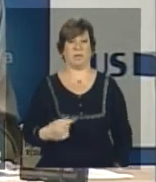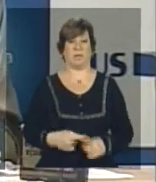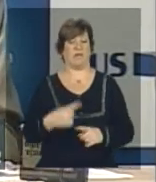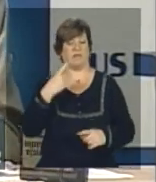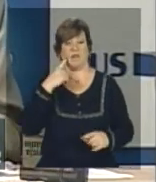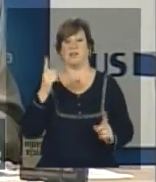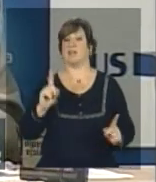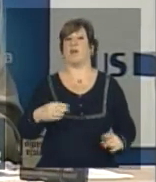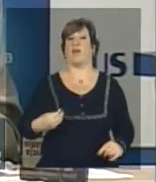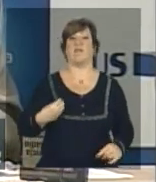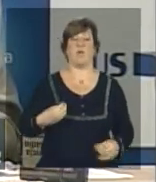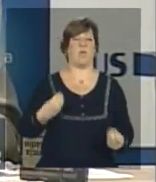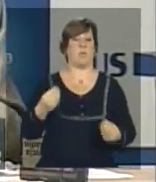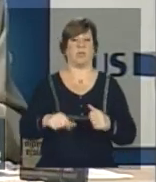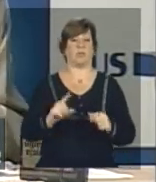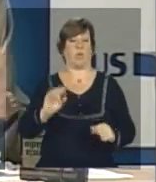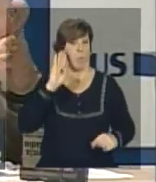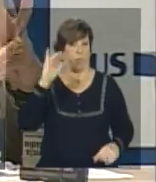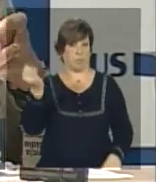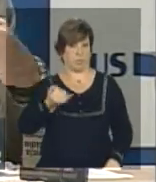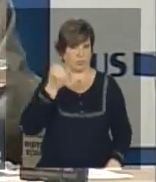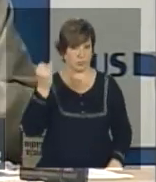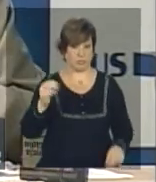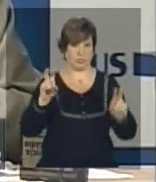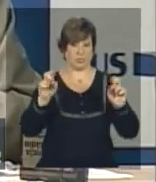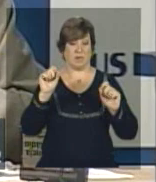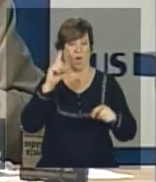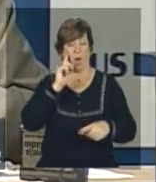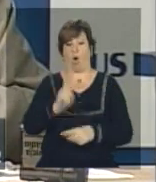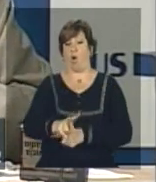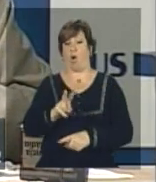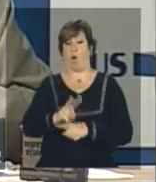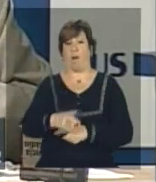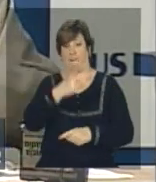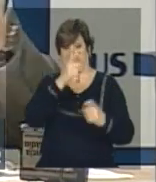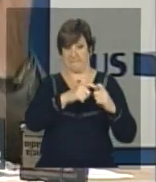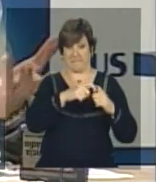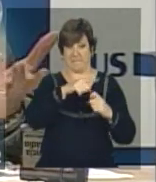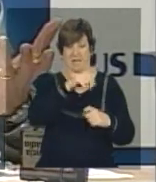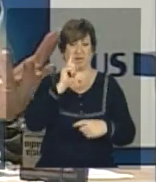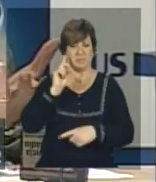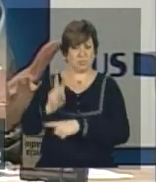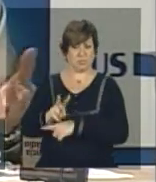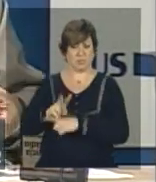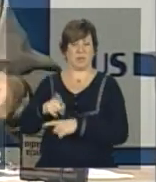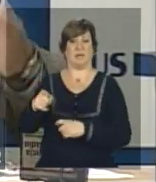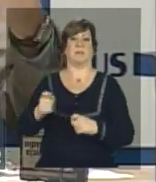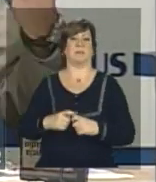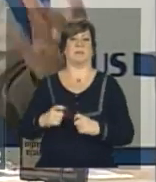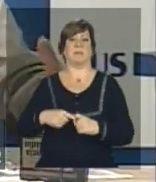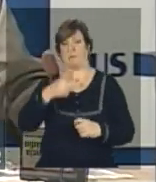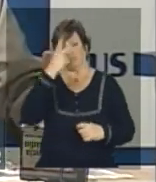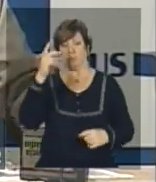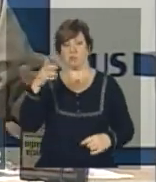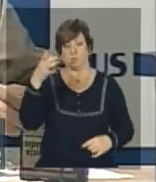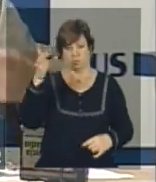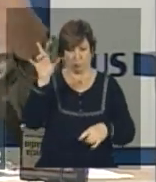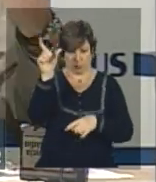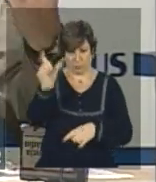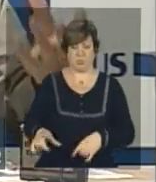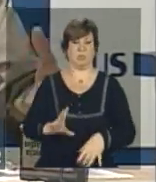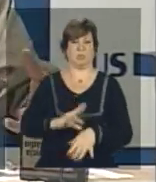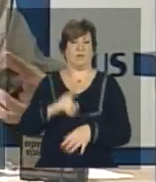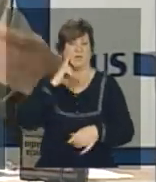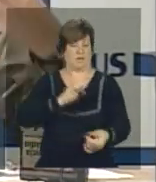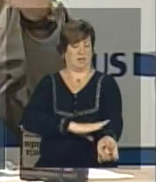a conduta. O teste importante de fazer, entre aspas, é a observação do médico sobre o paciente. É verificar os sinais de